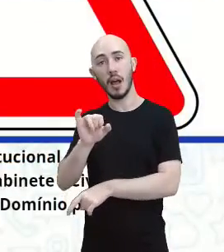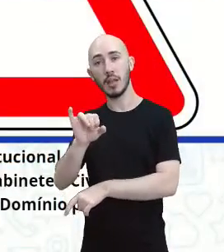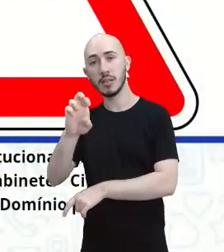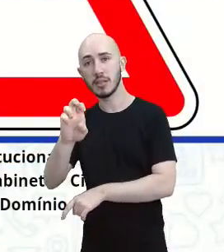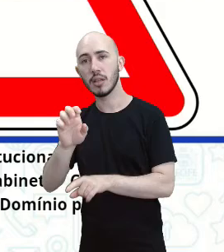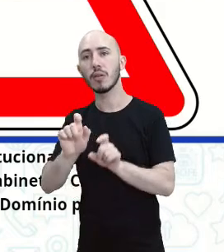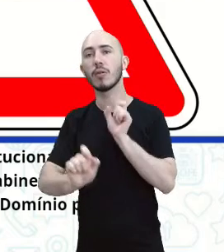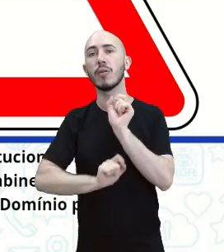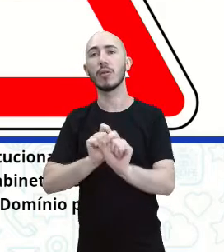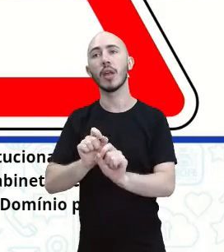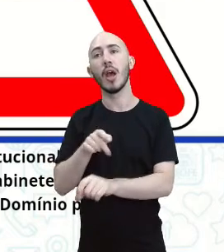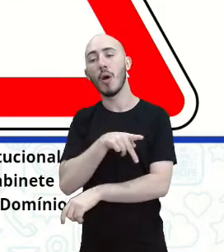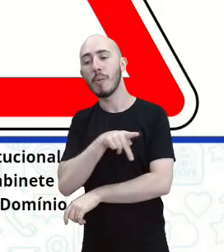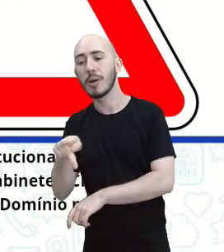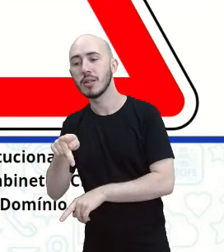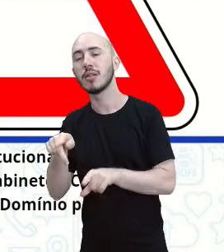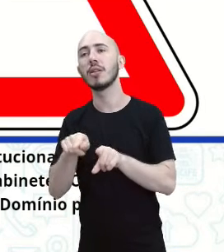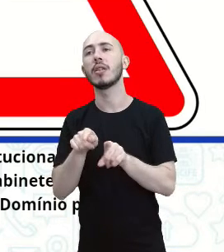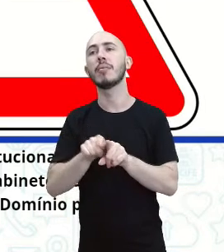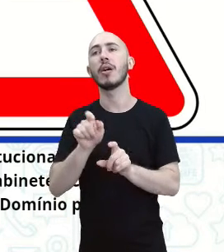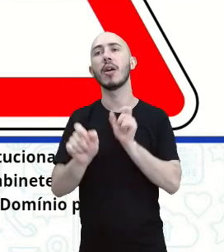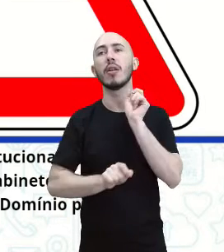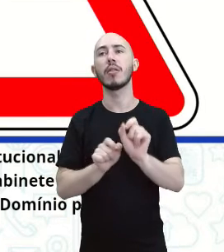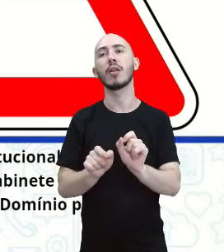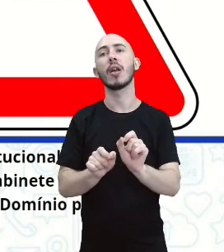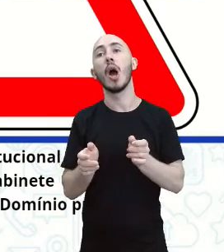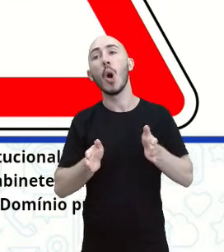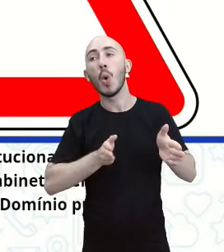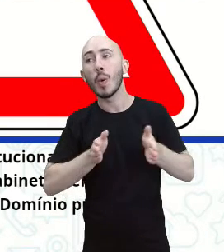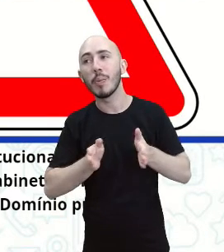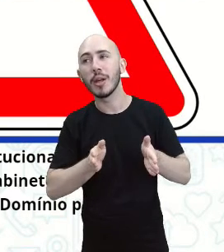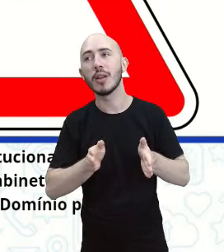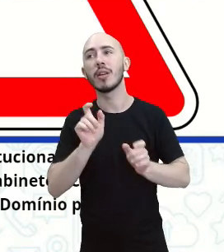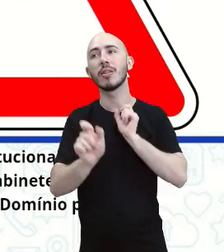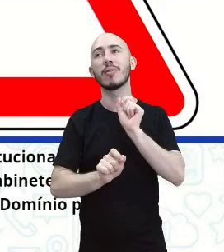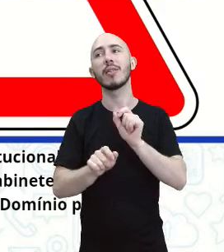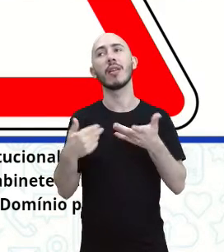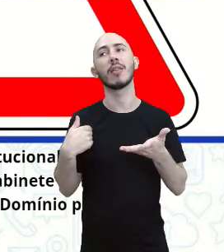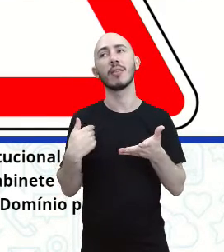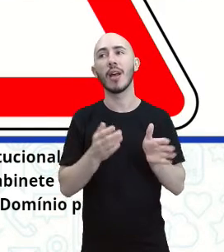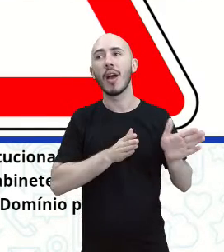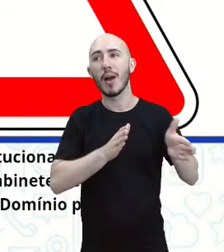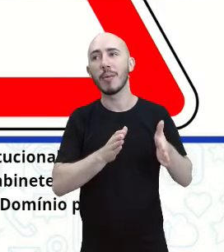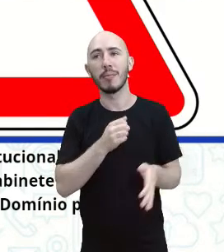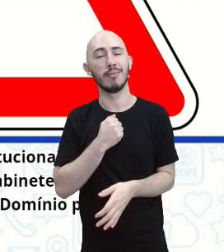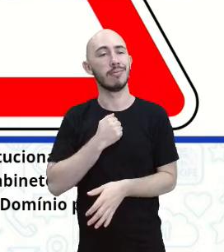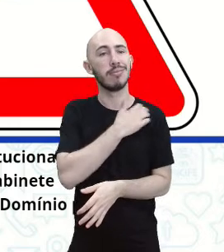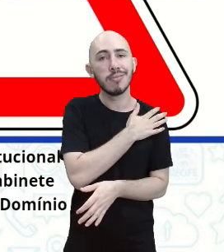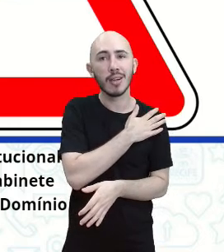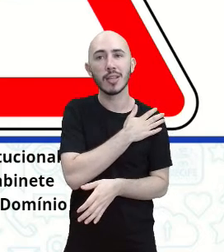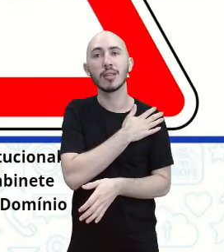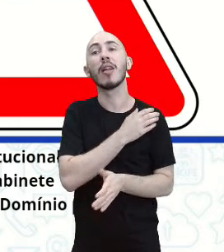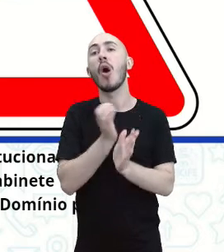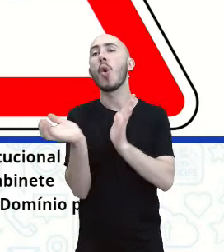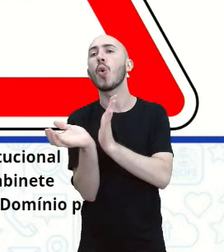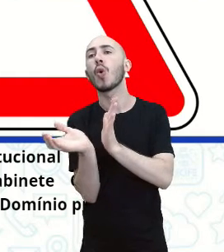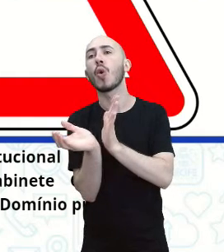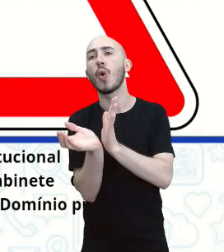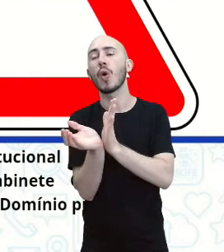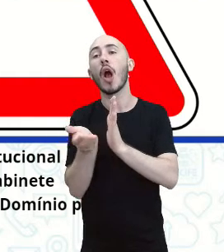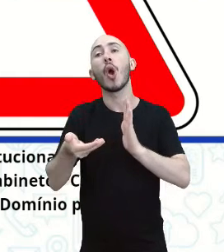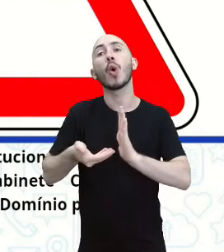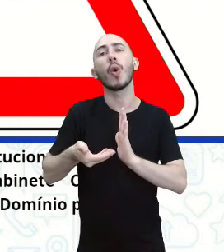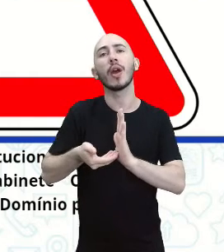estabelecer, entre aspas, aí, o recesso. Essa ditadura era tão falsa que ela nem dizia que ela estava fechando o Congresso mesmo. Não, vamos aqui